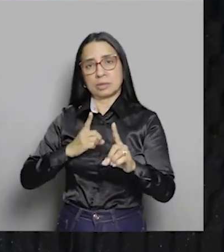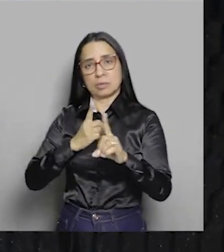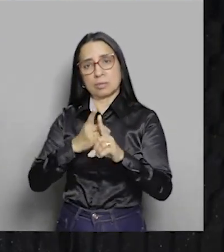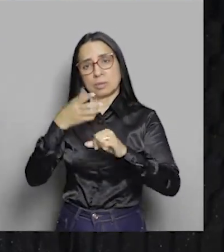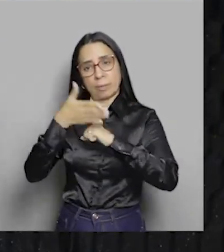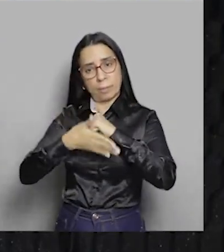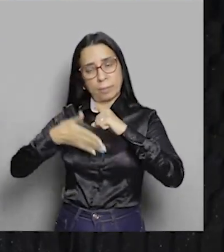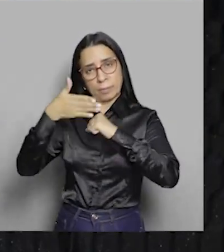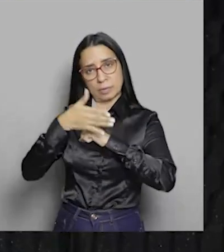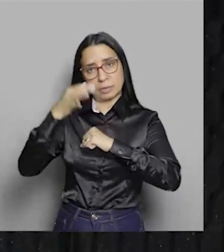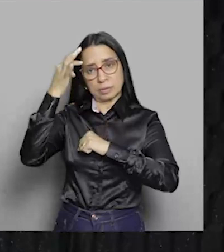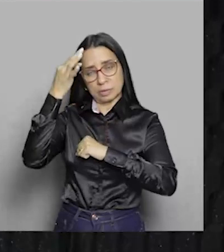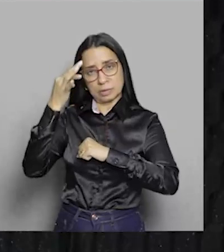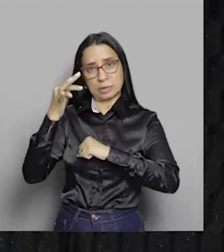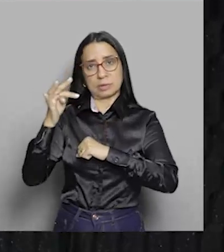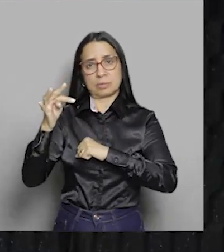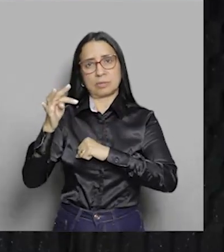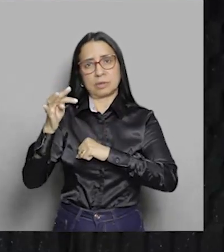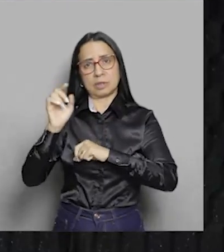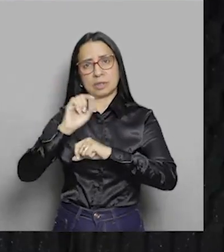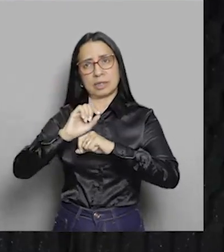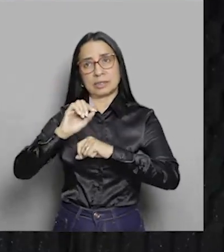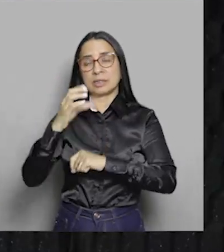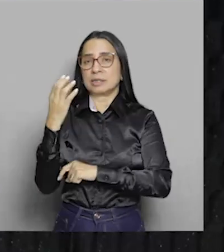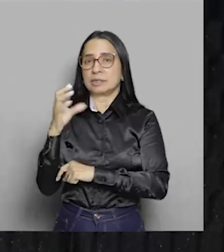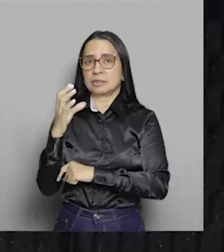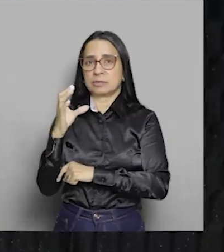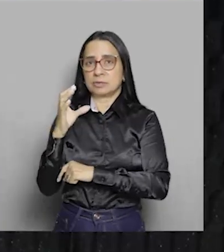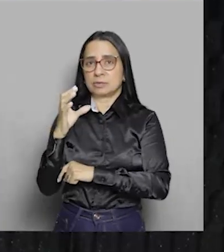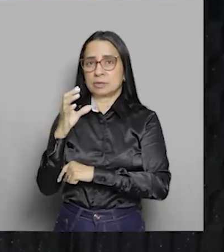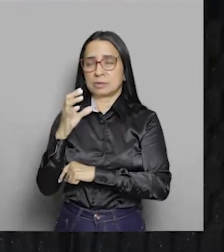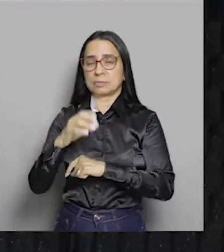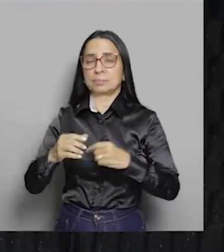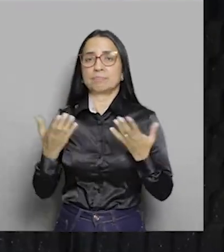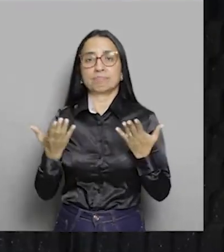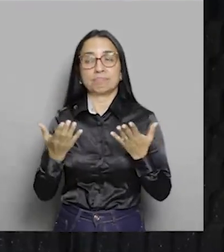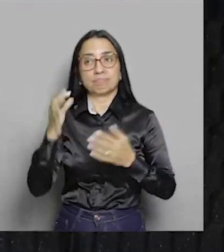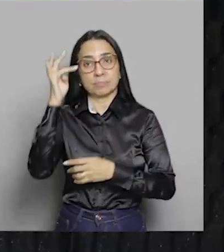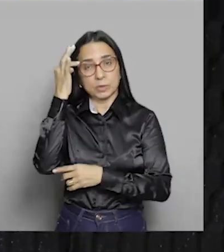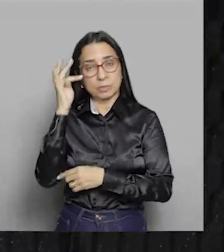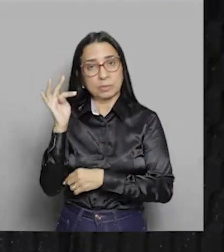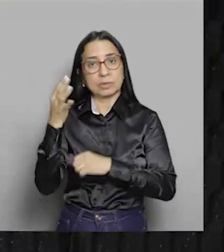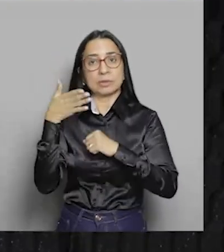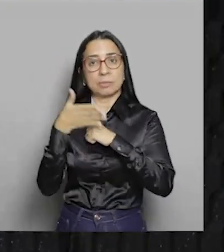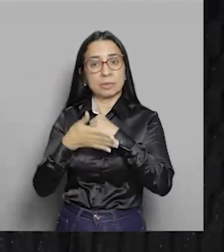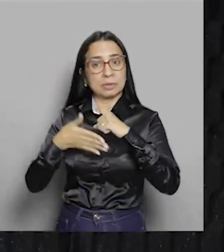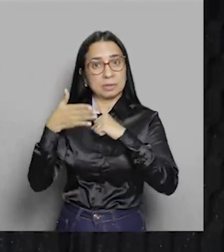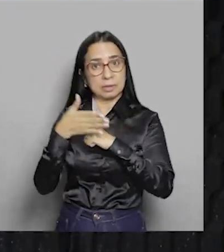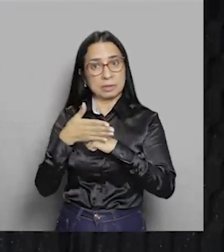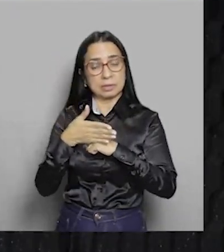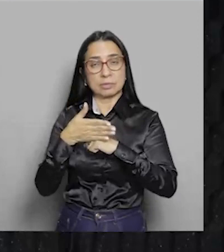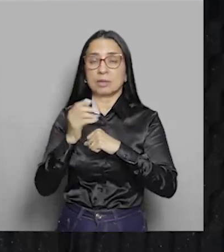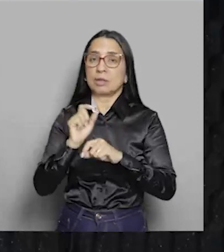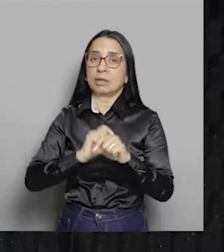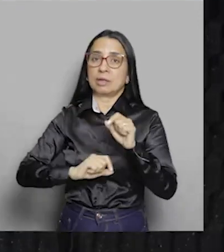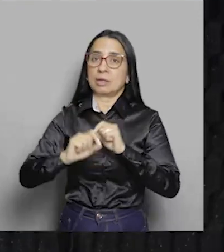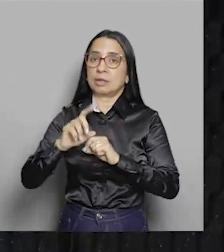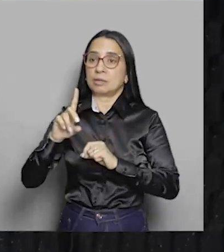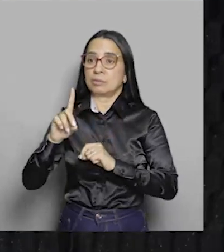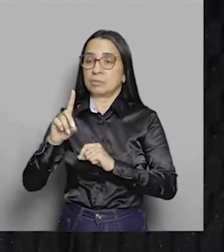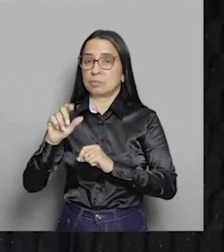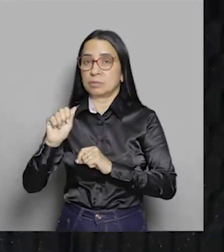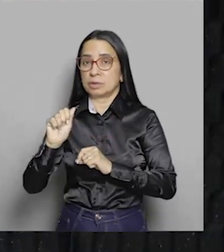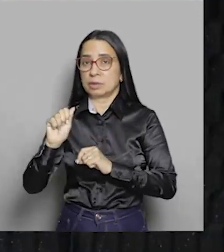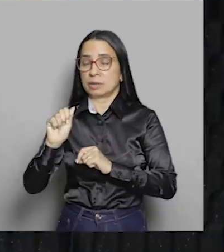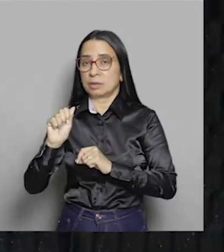baseada em teorias pseudocientíficas, teorias baseadas em concepções do darwinismo